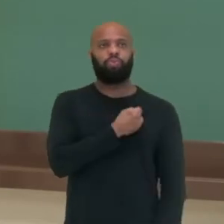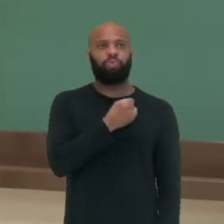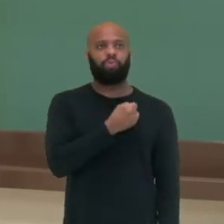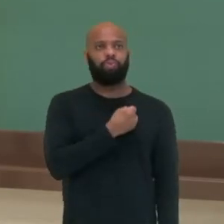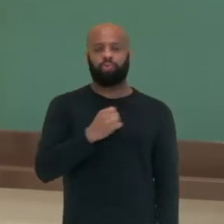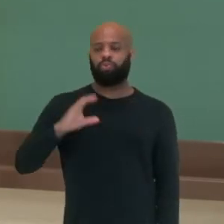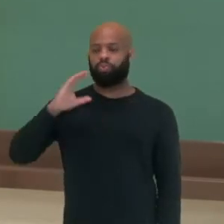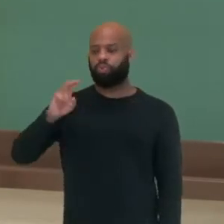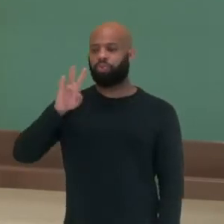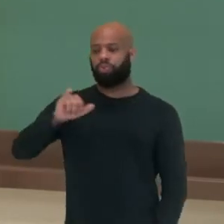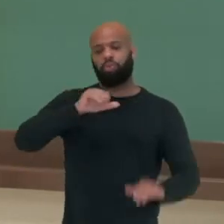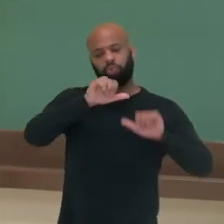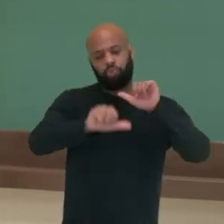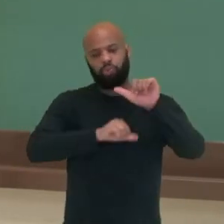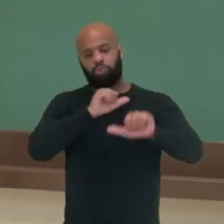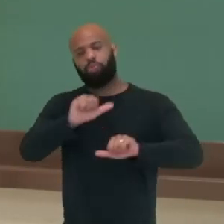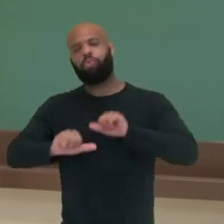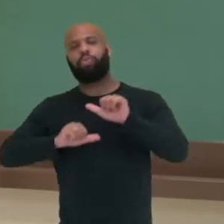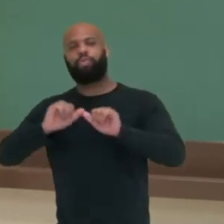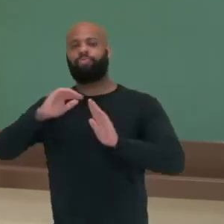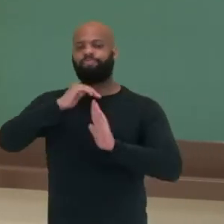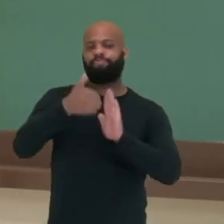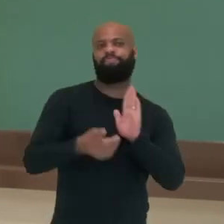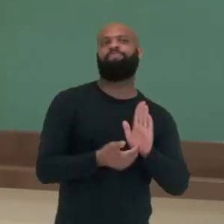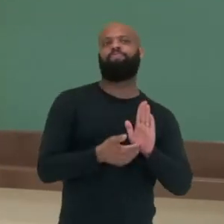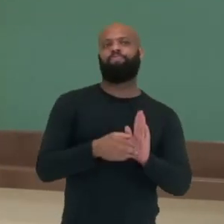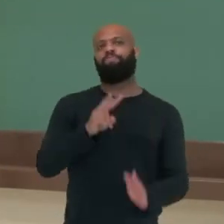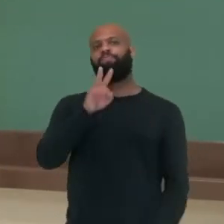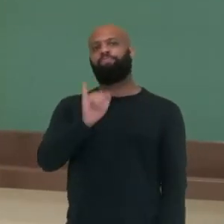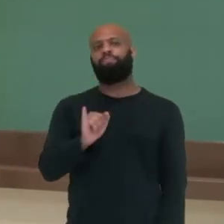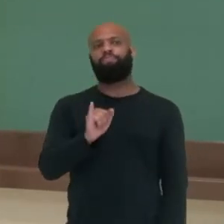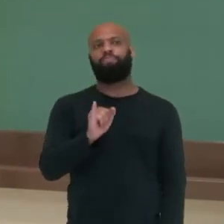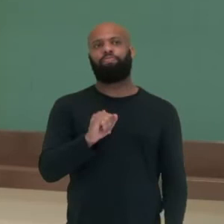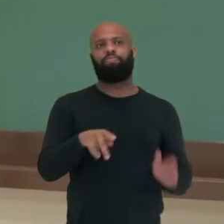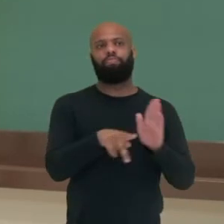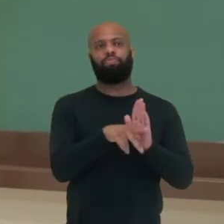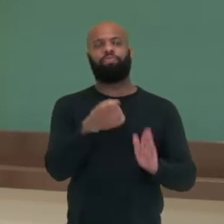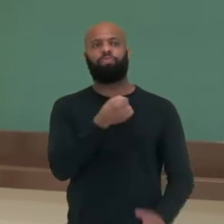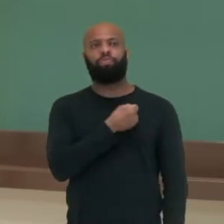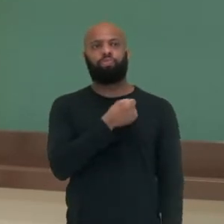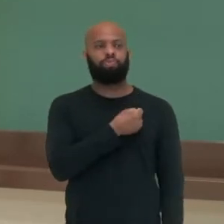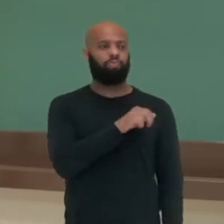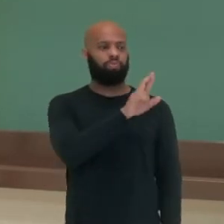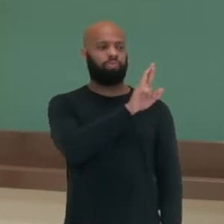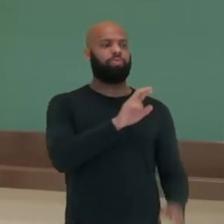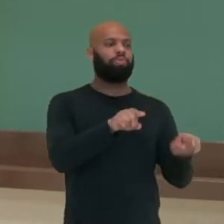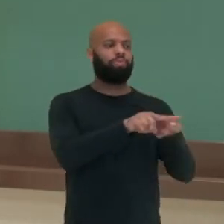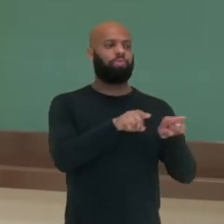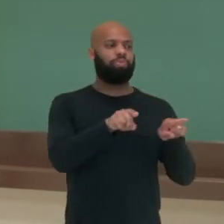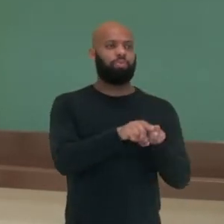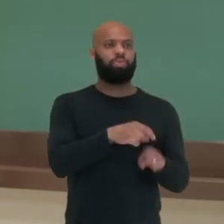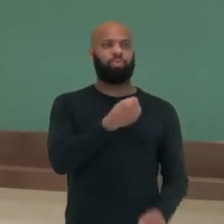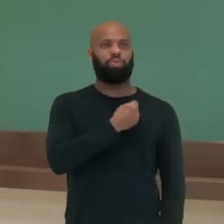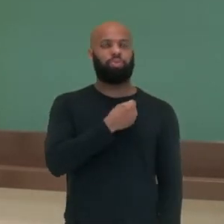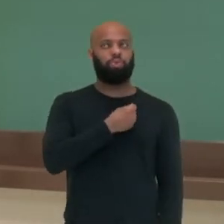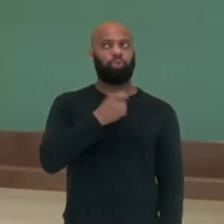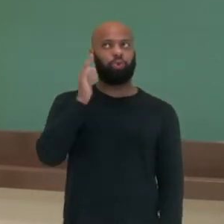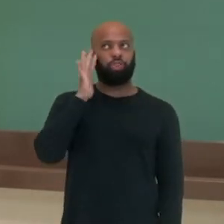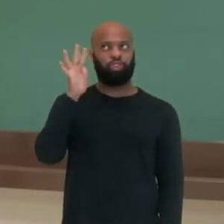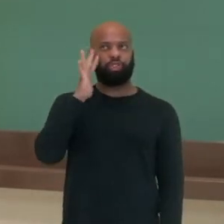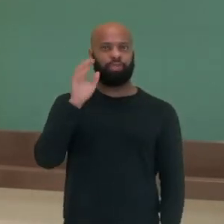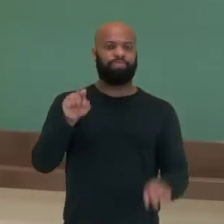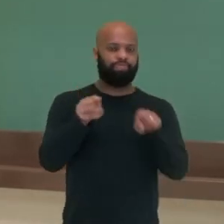o sinal de todo ele. Ou seja, vai mudar o sinal da parte real e também da parte